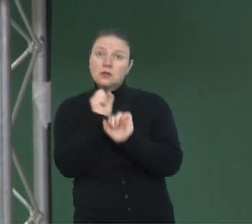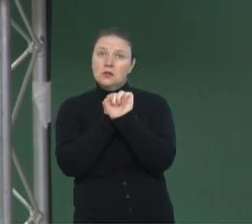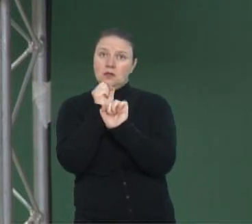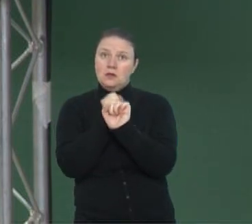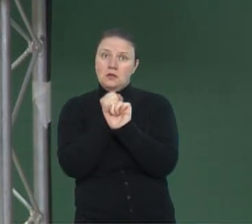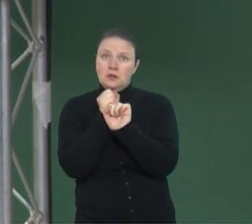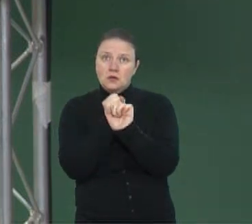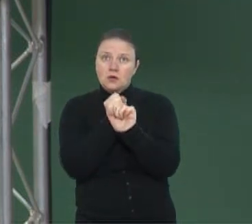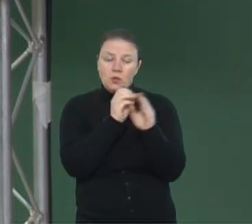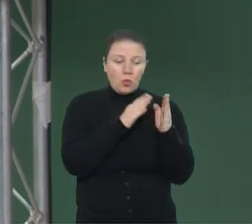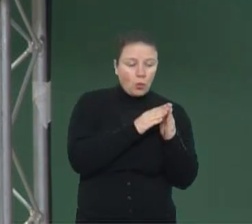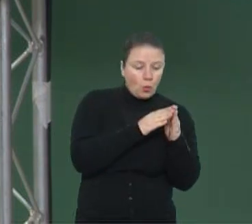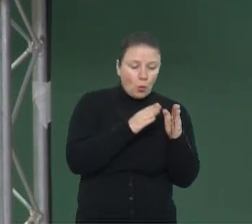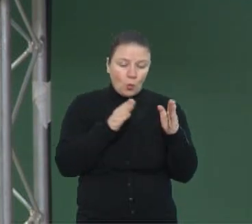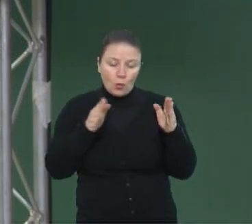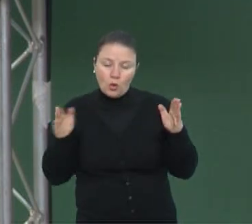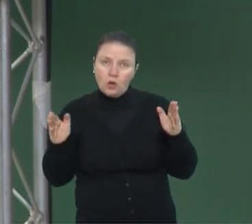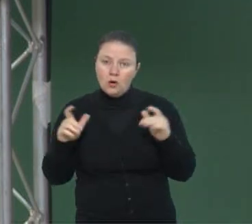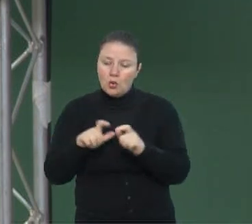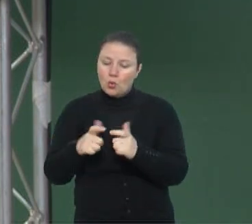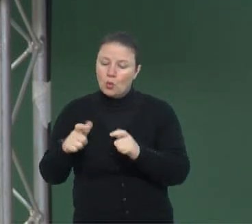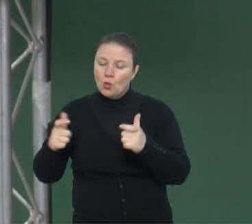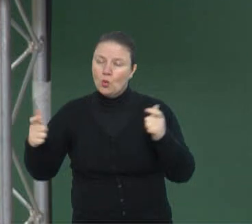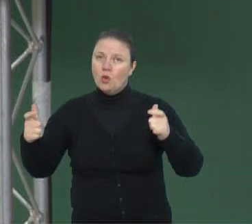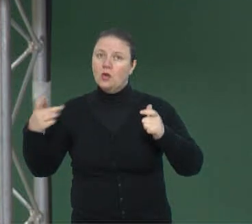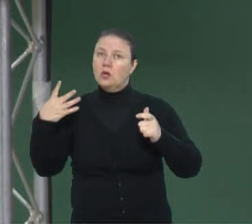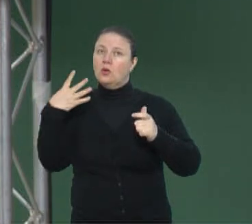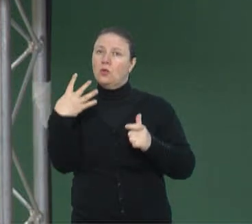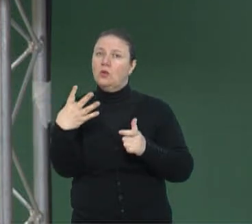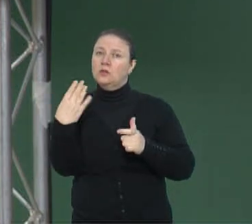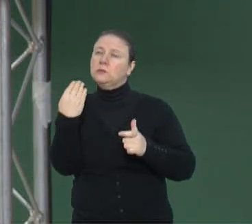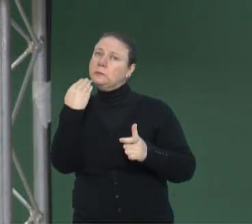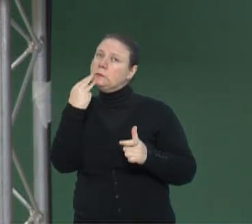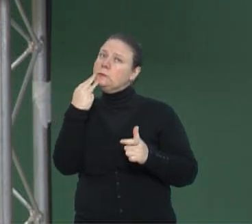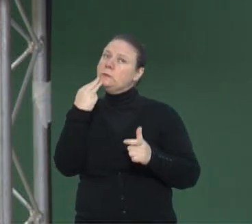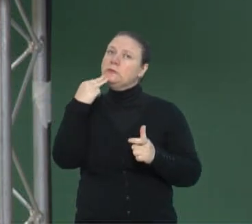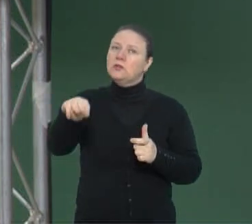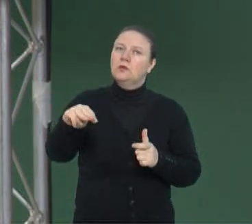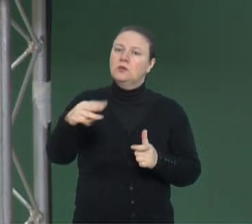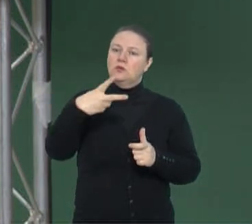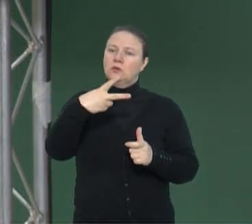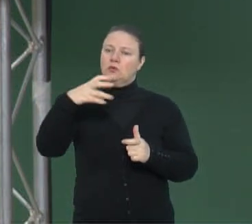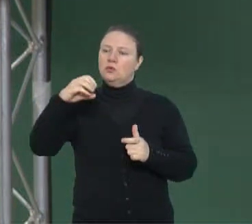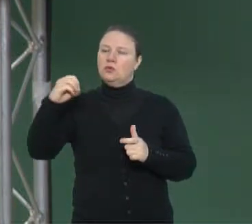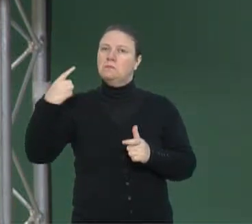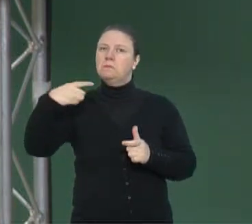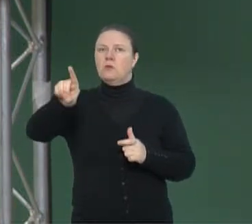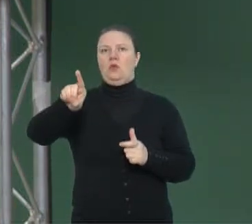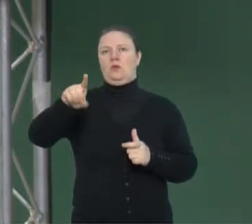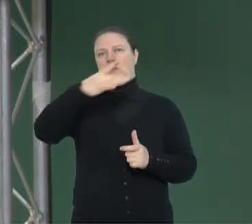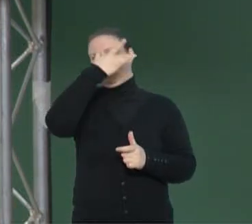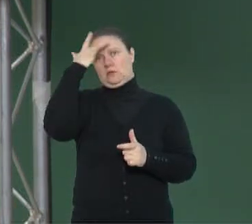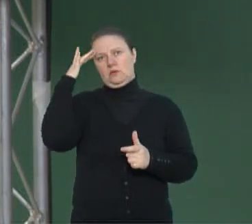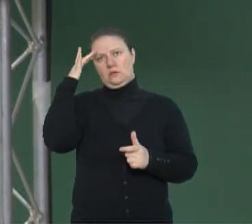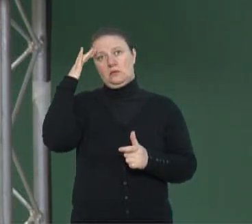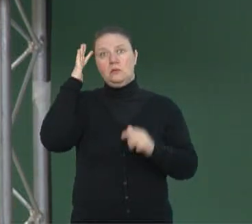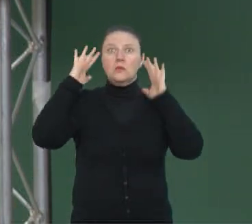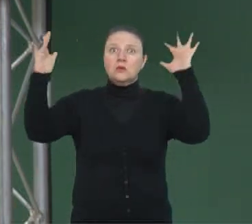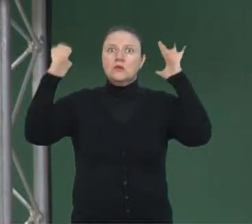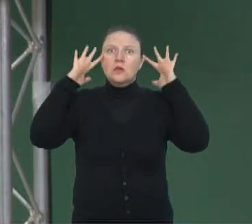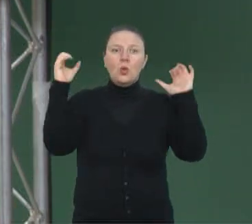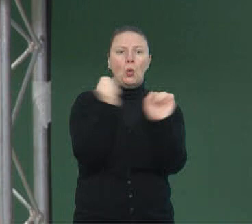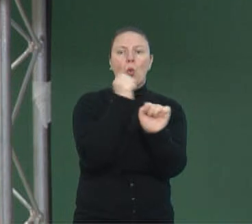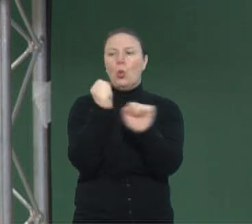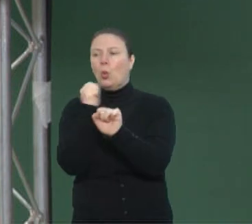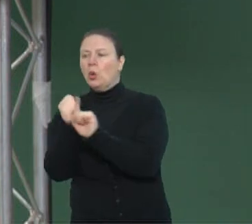anos, a cidade ela crescer em 4 milhões e 200 mil pessoas. Imagine você construir casa para tudo isso de gente,